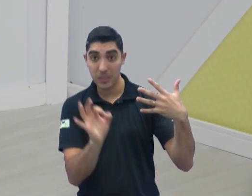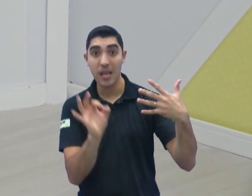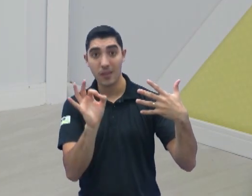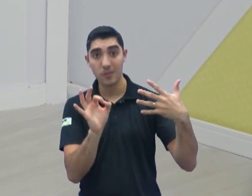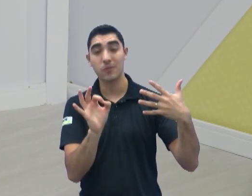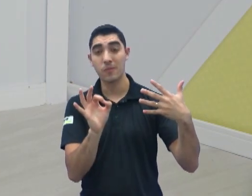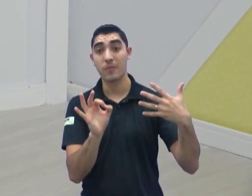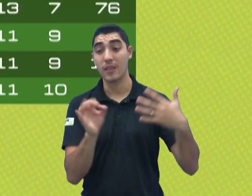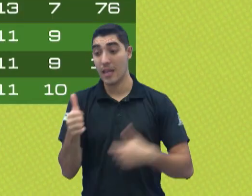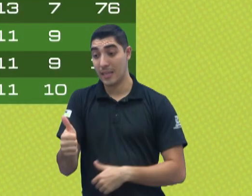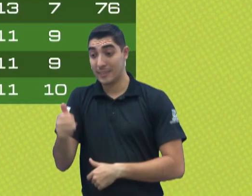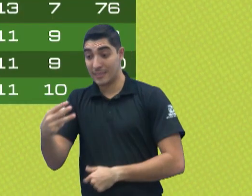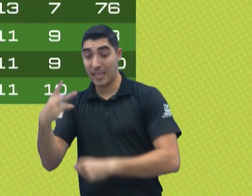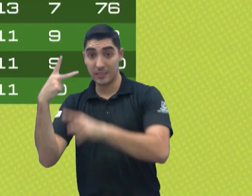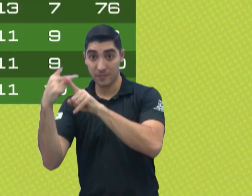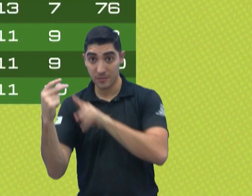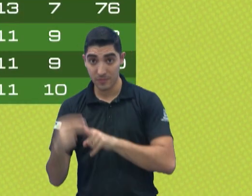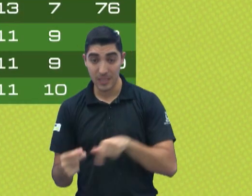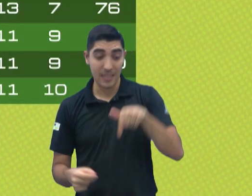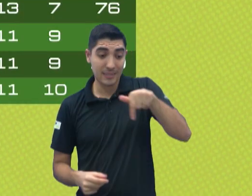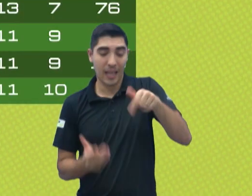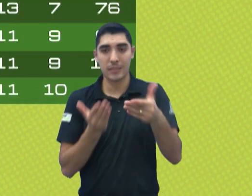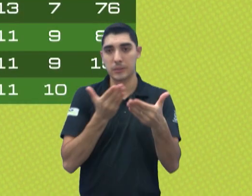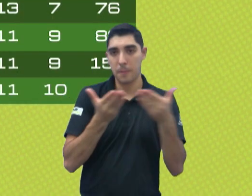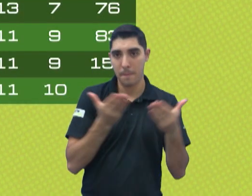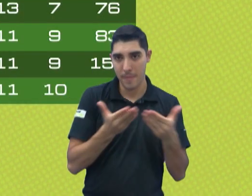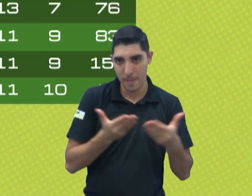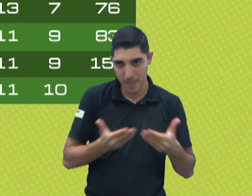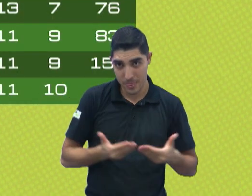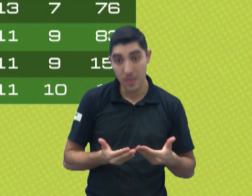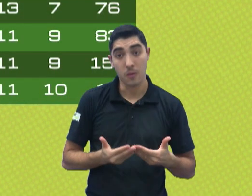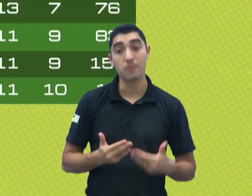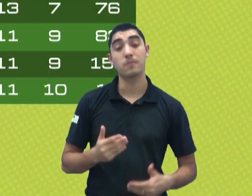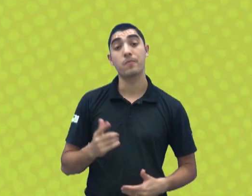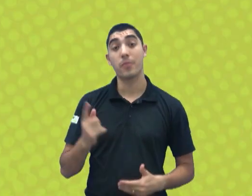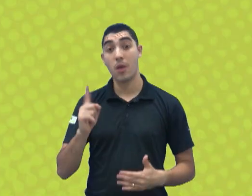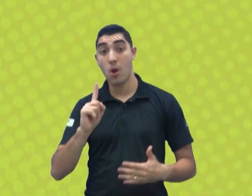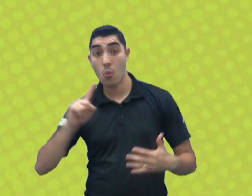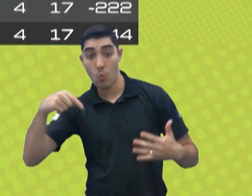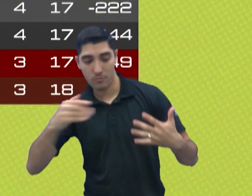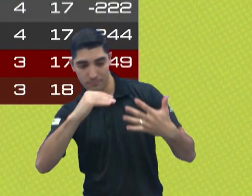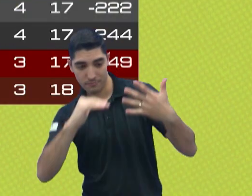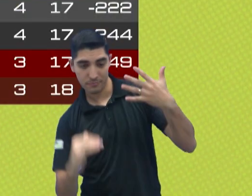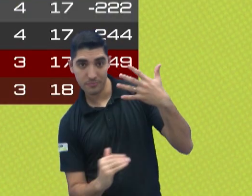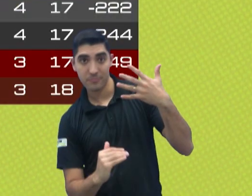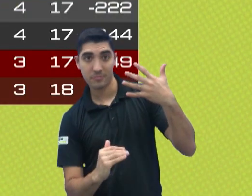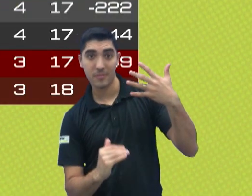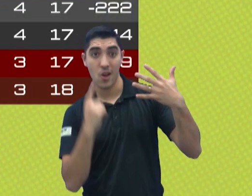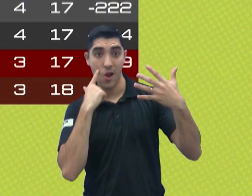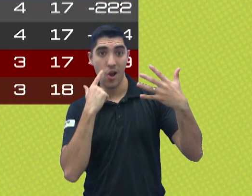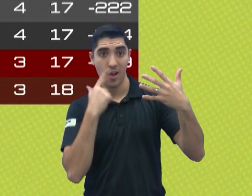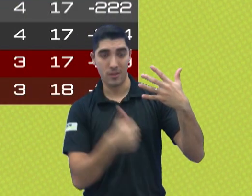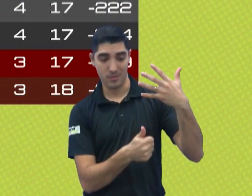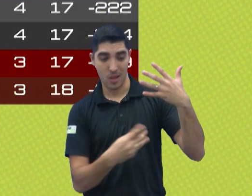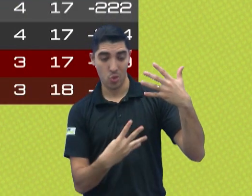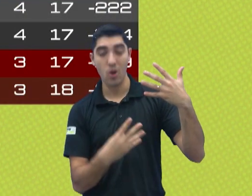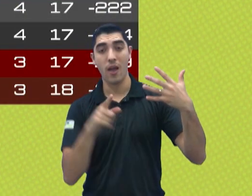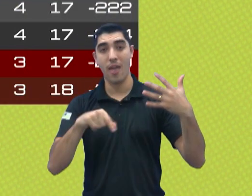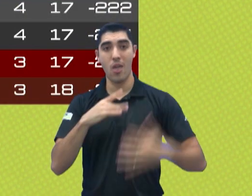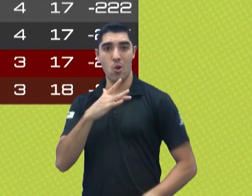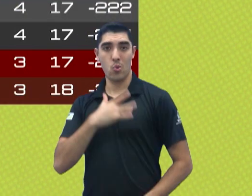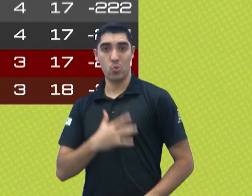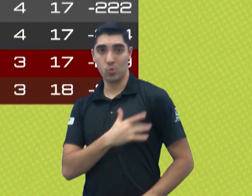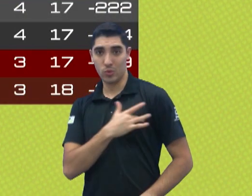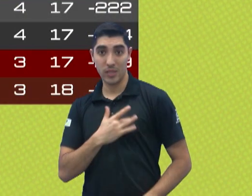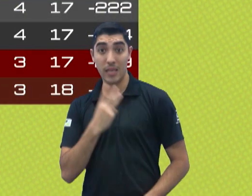aproveitamento, 13 vitórias, 7 derrotas. Na outra página, na 14ª posição, você vai ver ali o Cruzeiro,